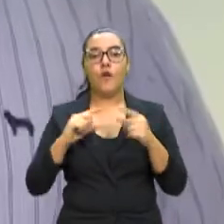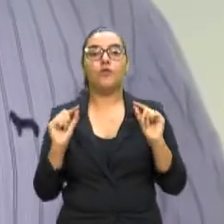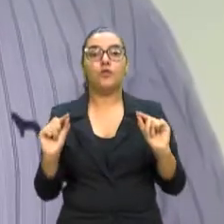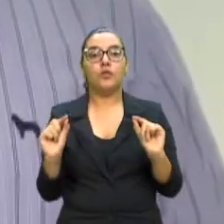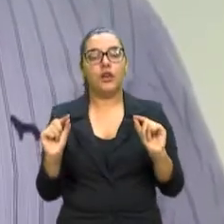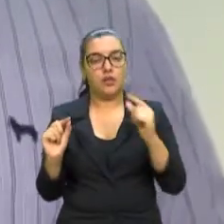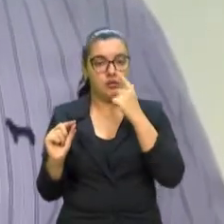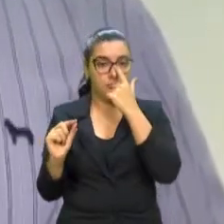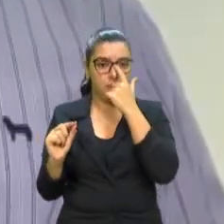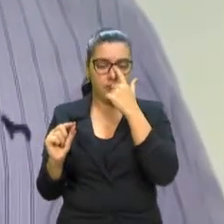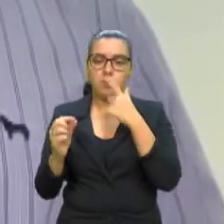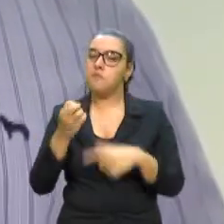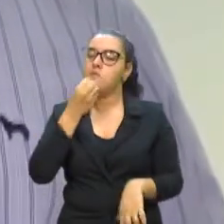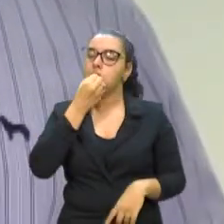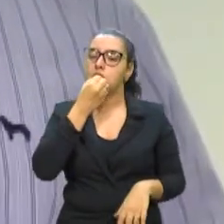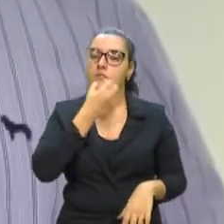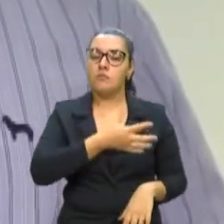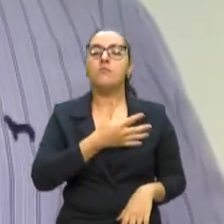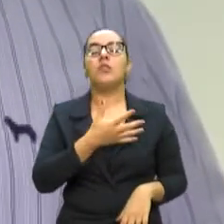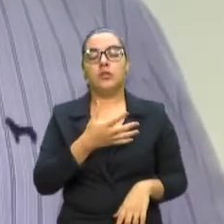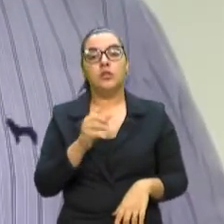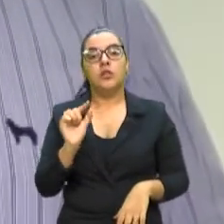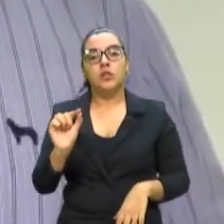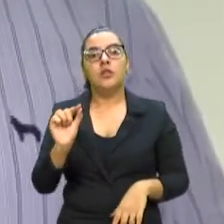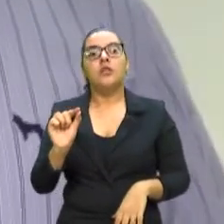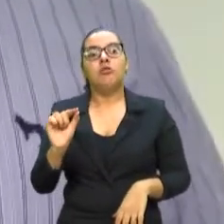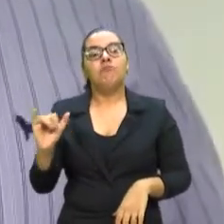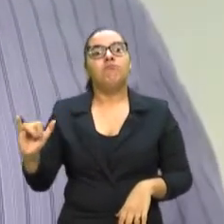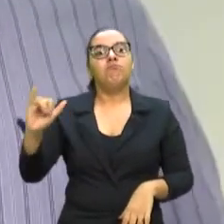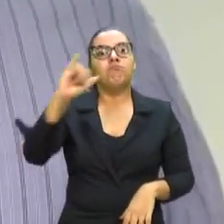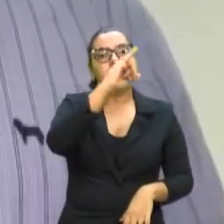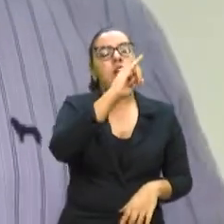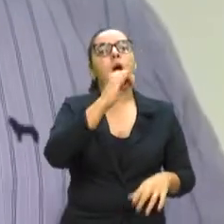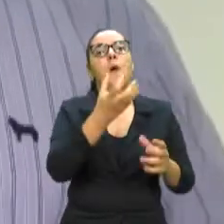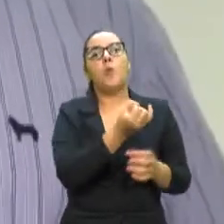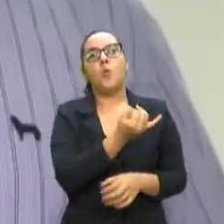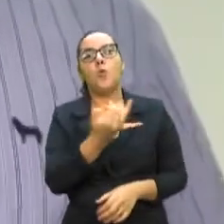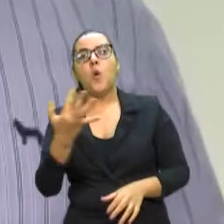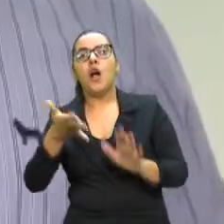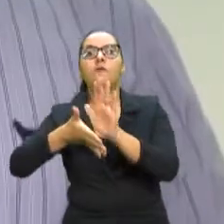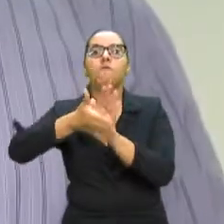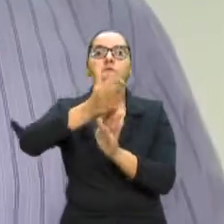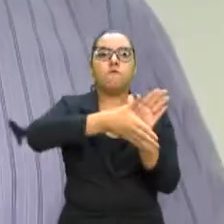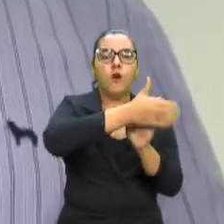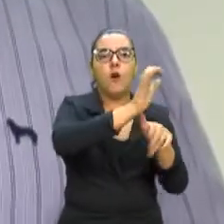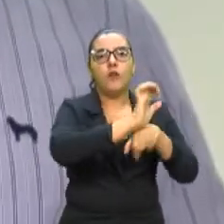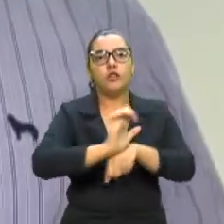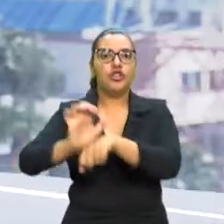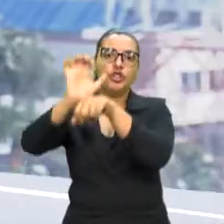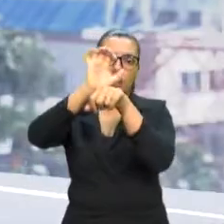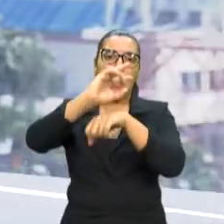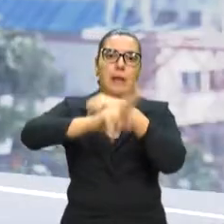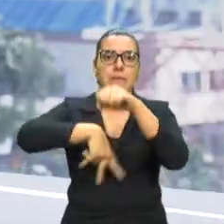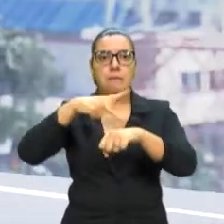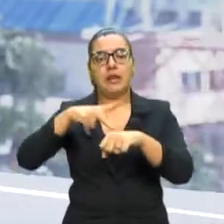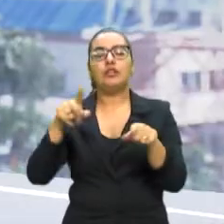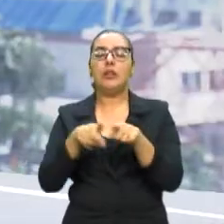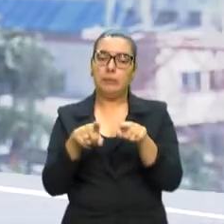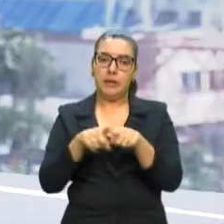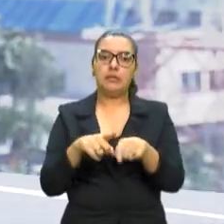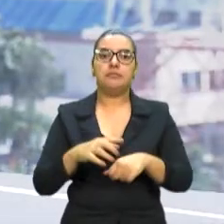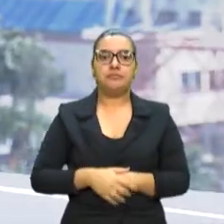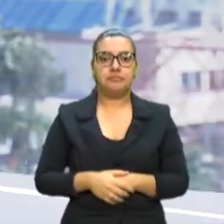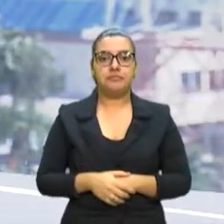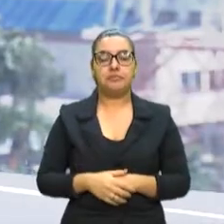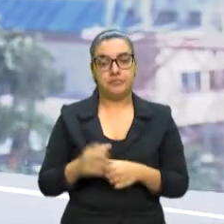número significativo de operações com outros estados e com outros países. Veja daqui a